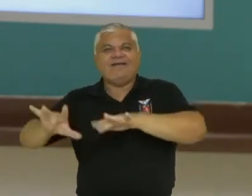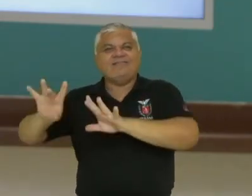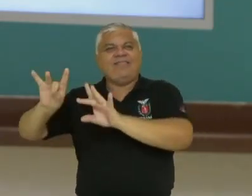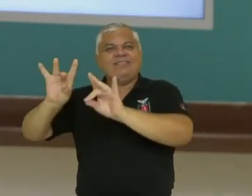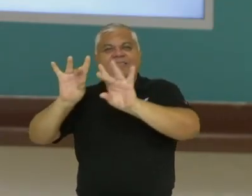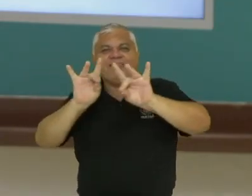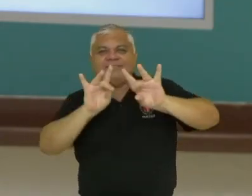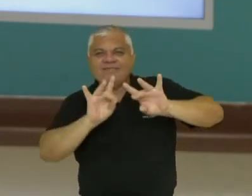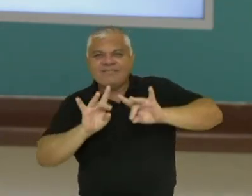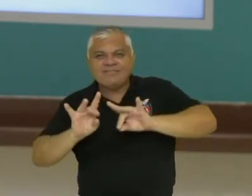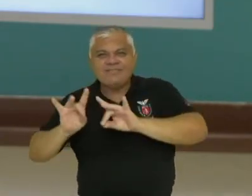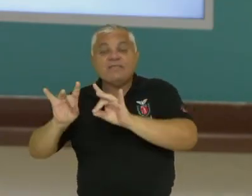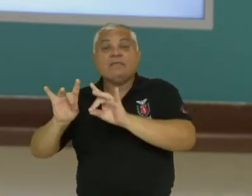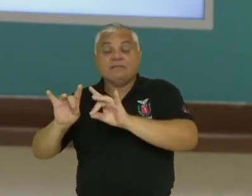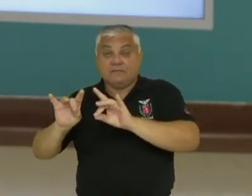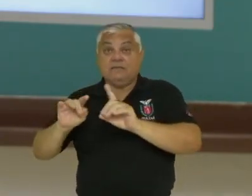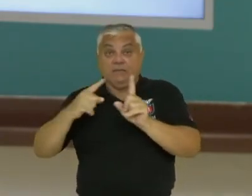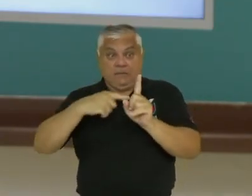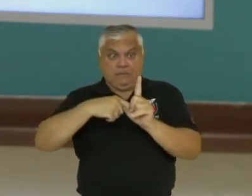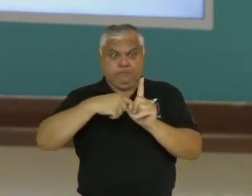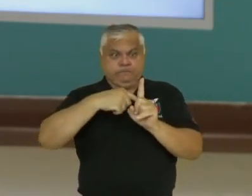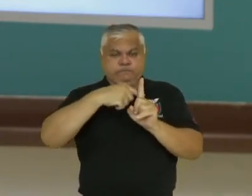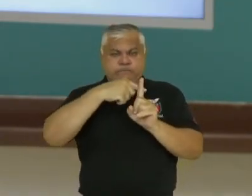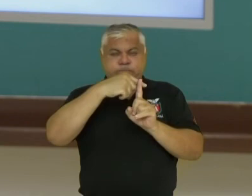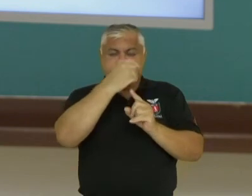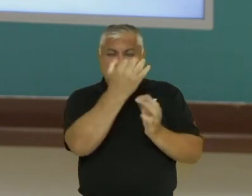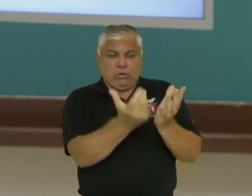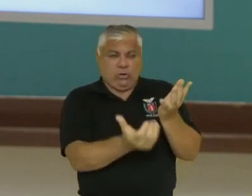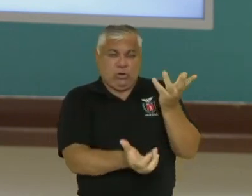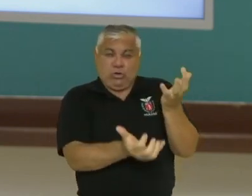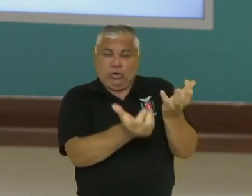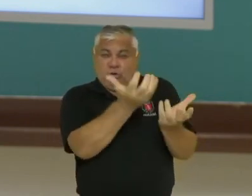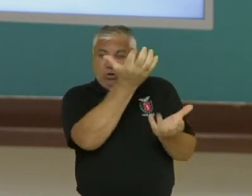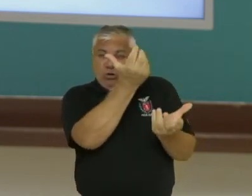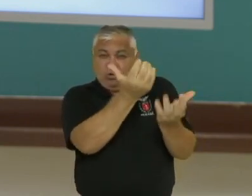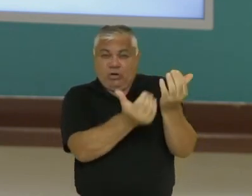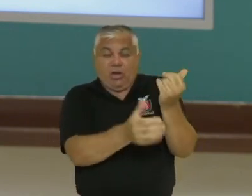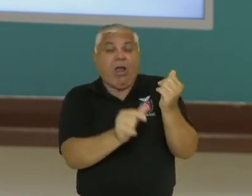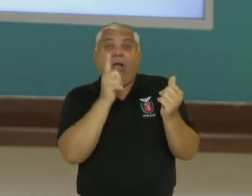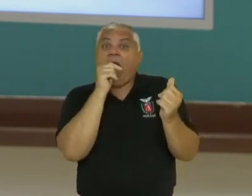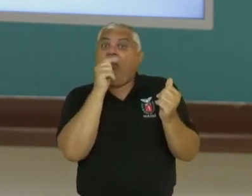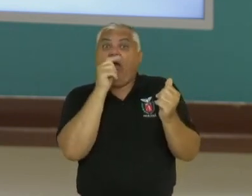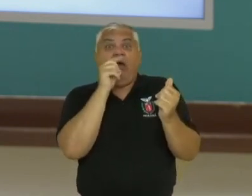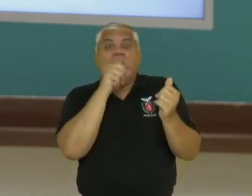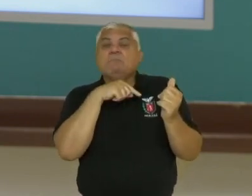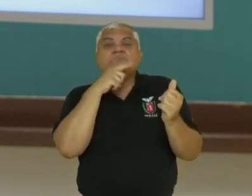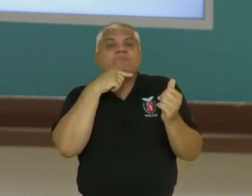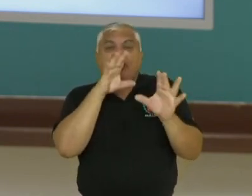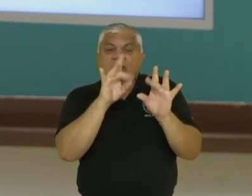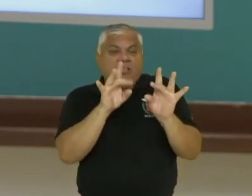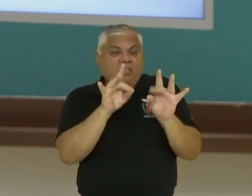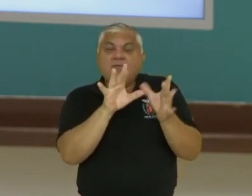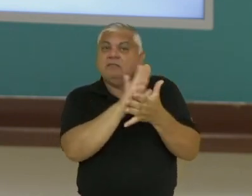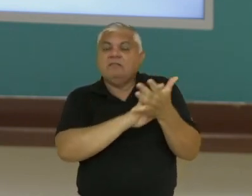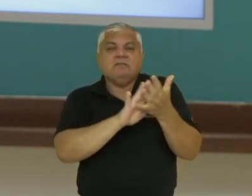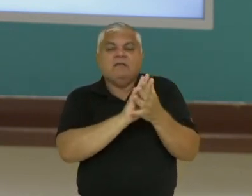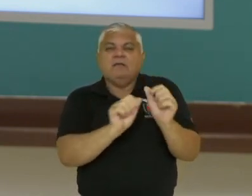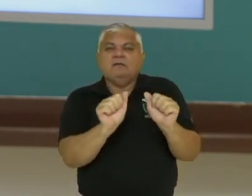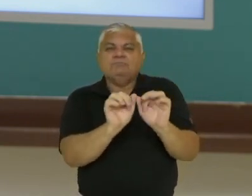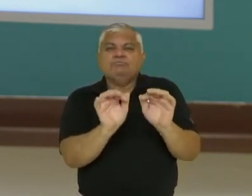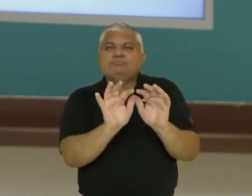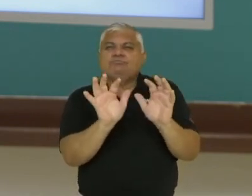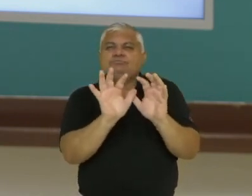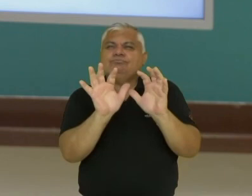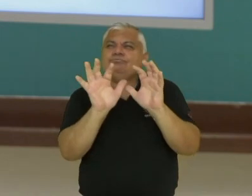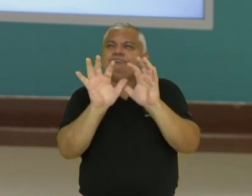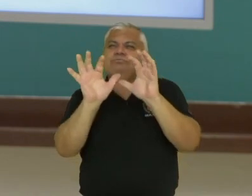Quando o nosso planeta tem uma temperatura muito alta, a água ela não consegue permanecer no estado líquido, ela fica no